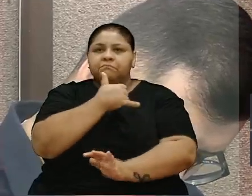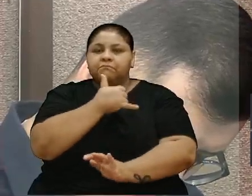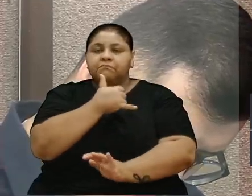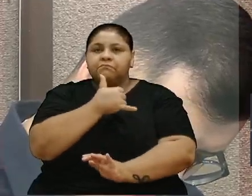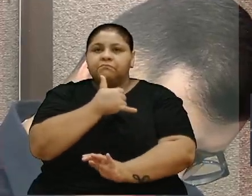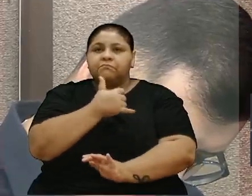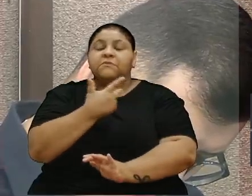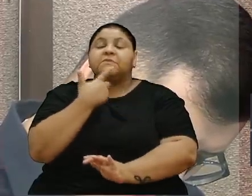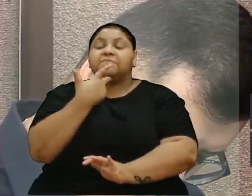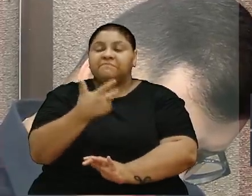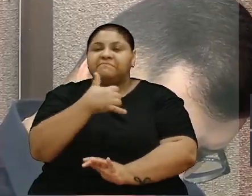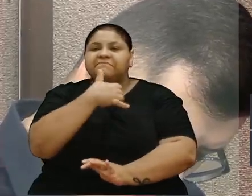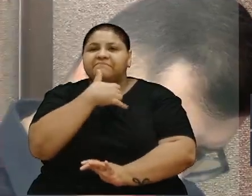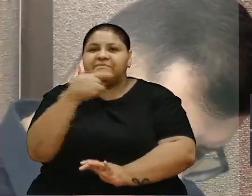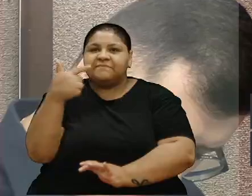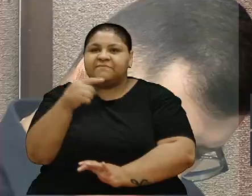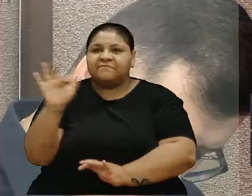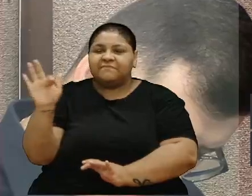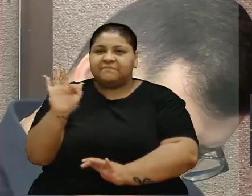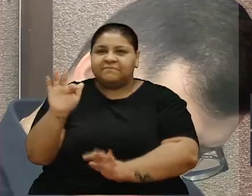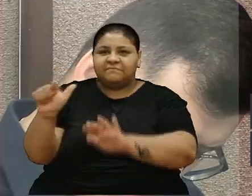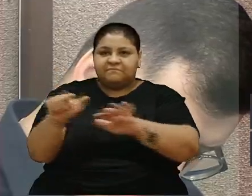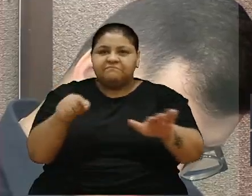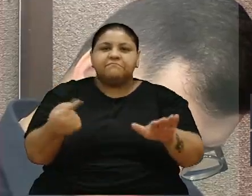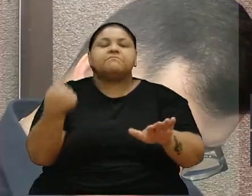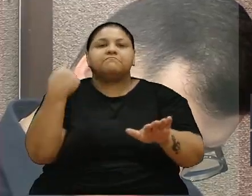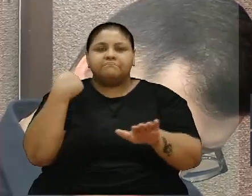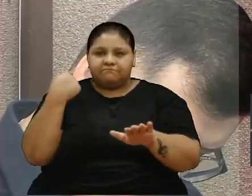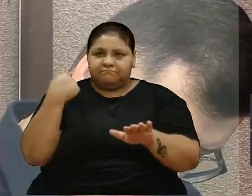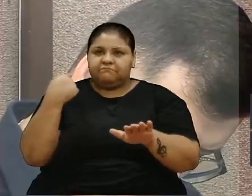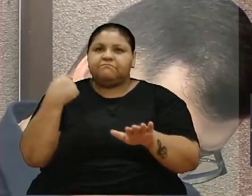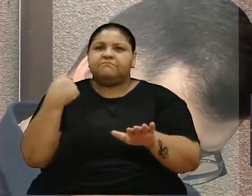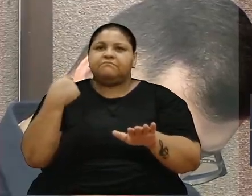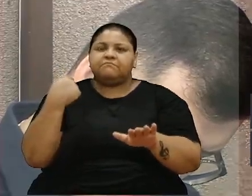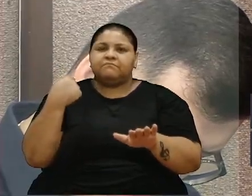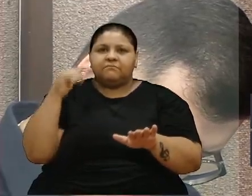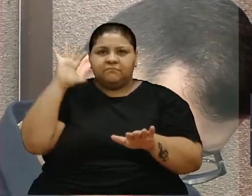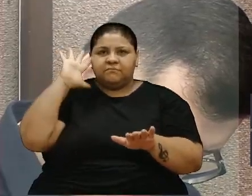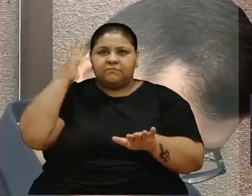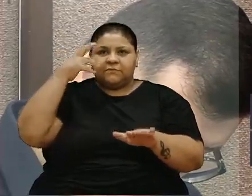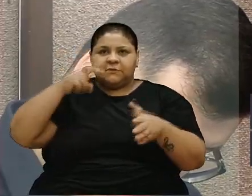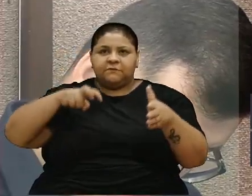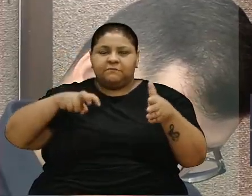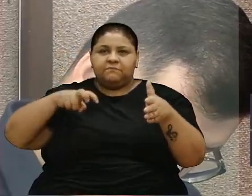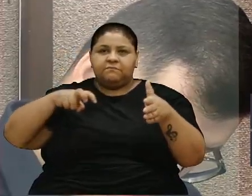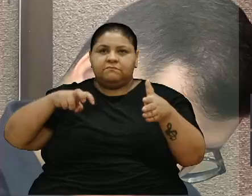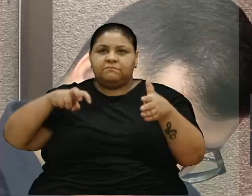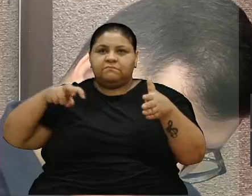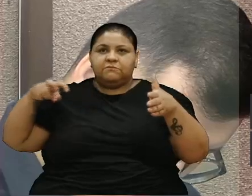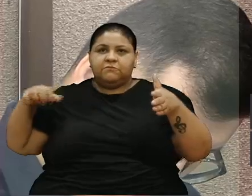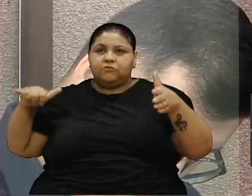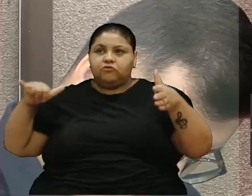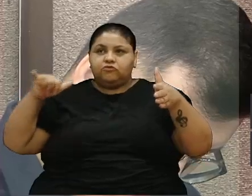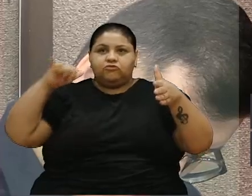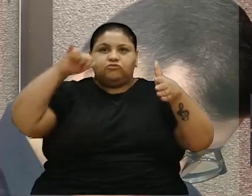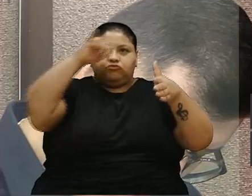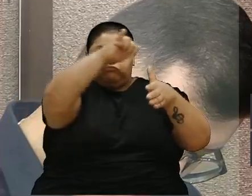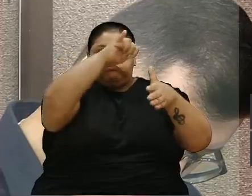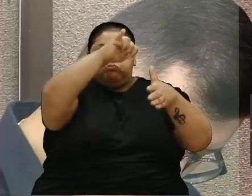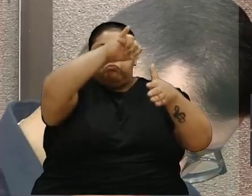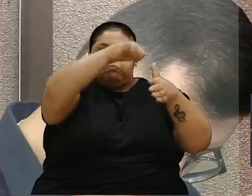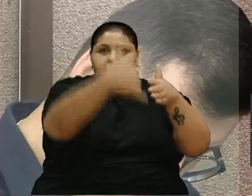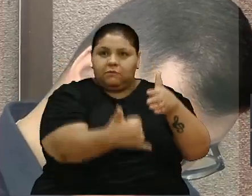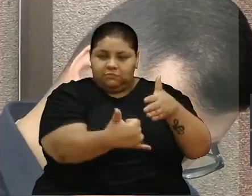7 de fevereiro, a semana passada, no caso, ocorreu um acidente aéreo na cidade de São